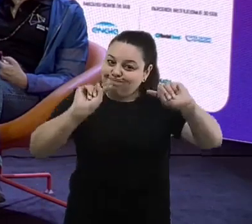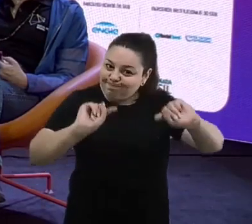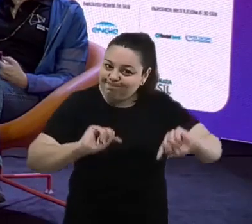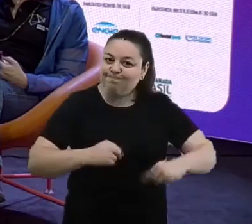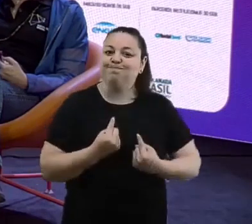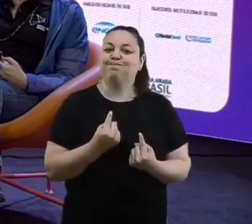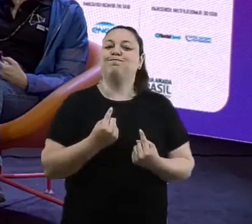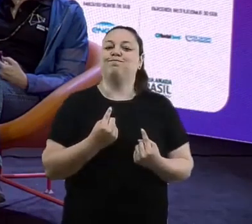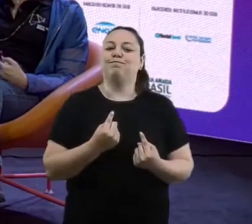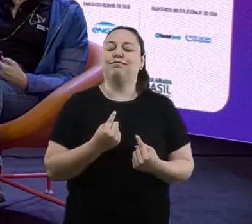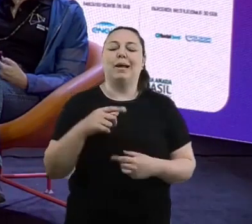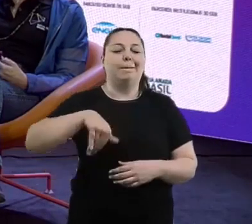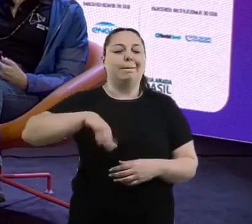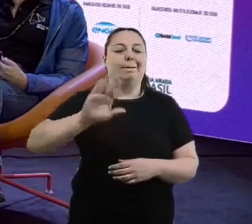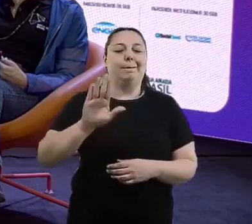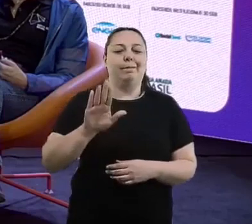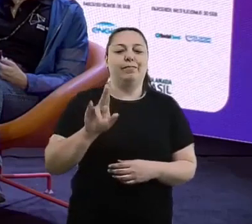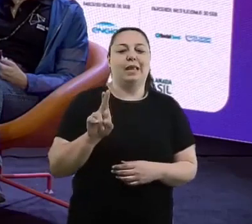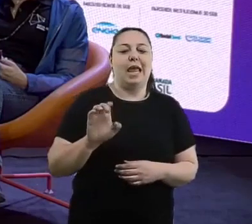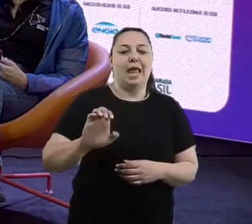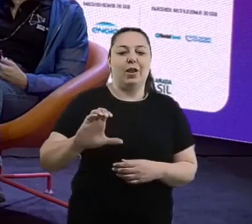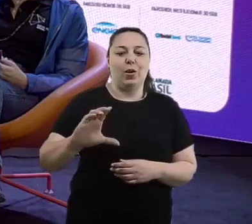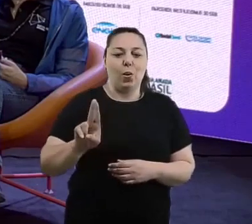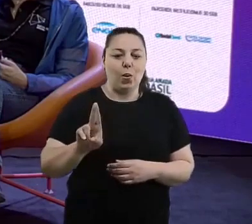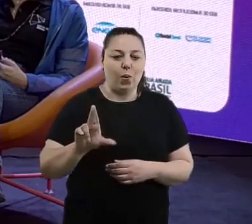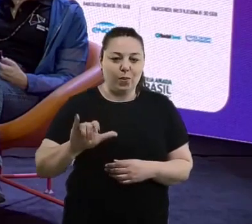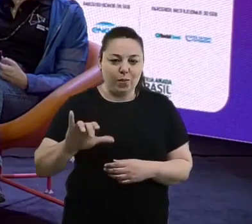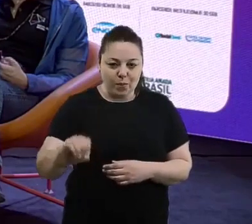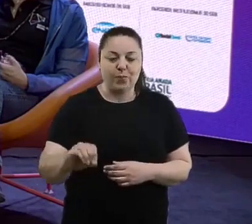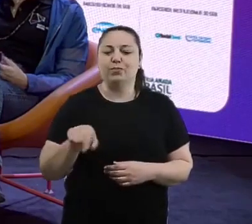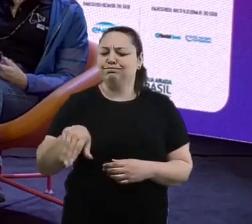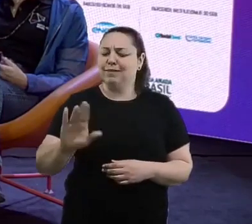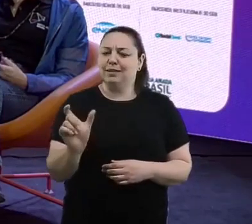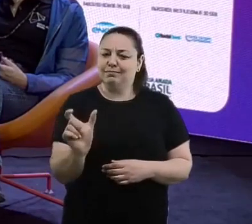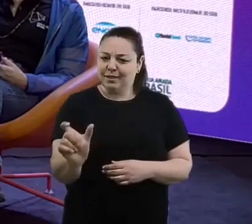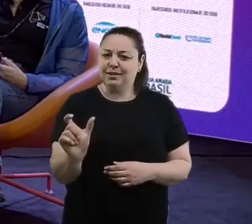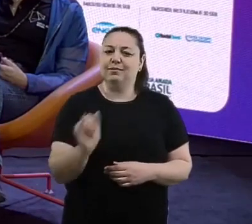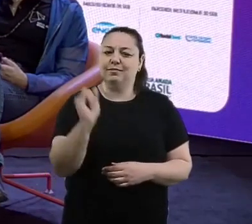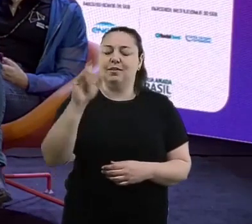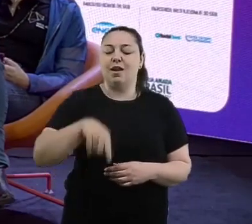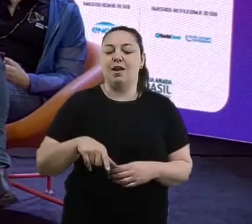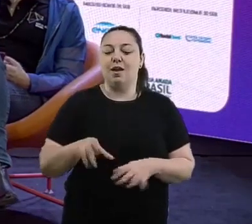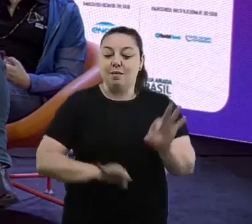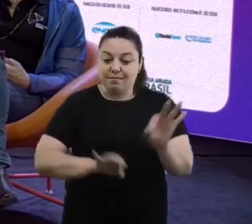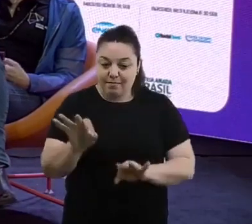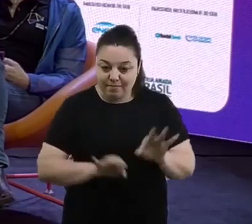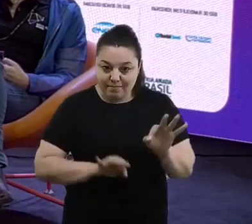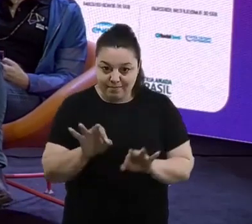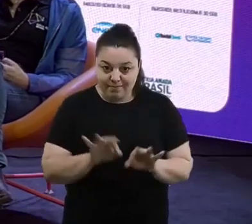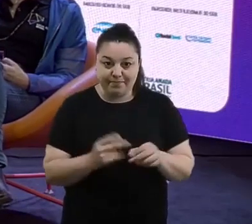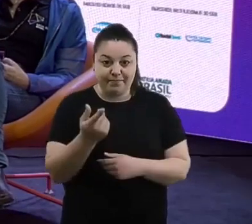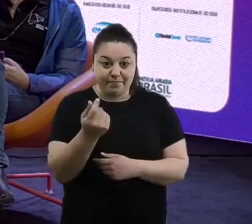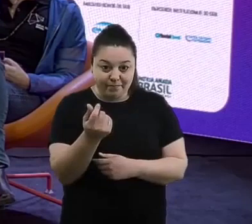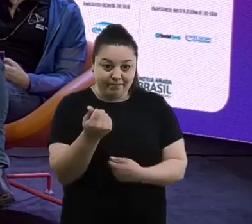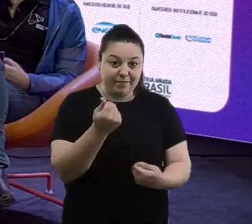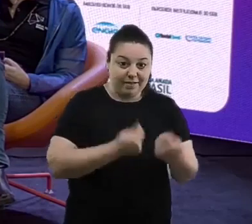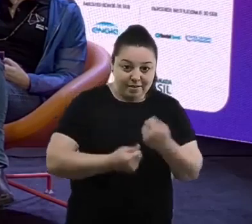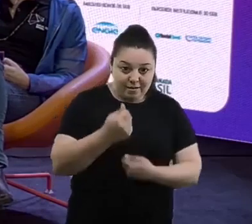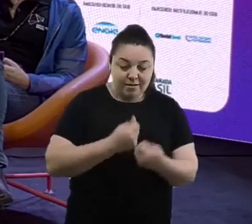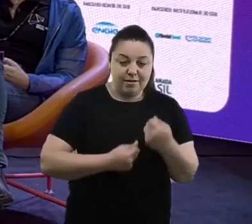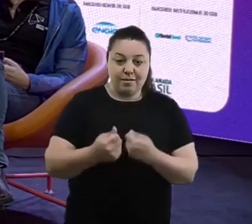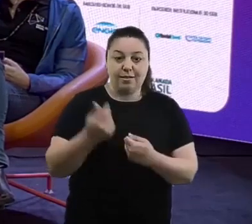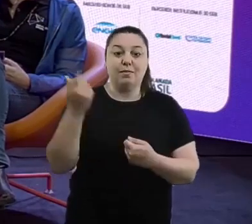melhor palavra, assim, hercúleo, a questão do planejamento financeiro com as entregas que a gente quer realmente fazer no final,